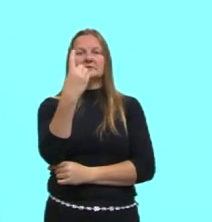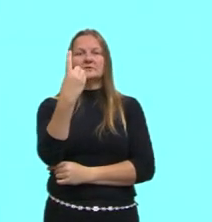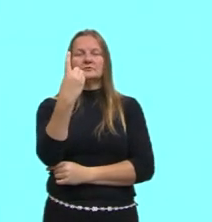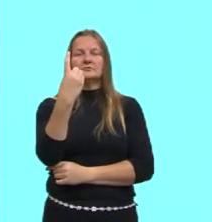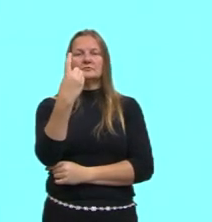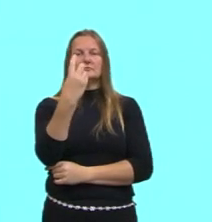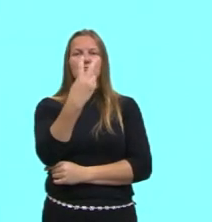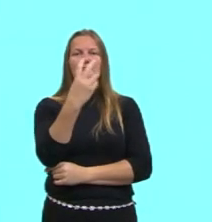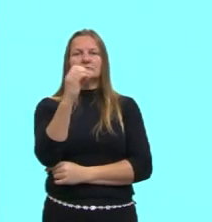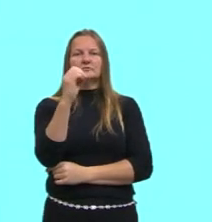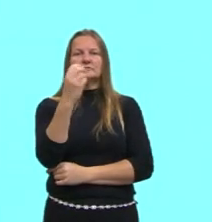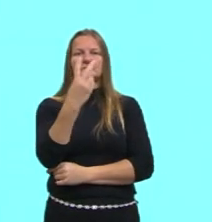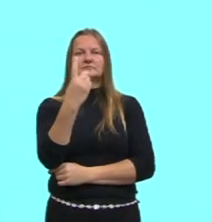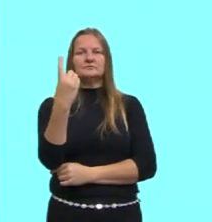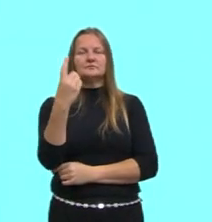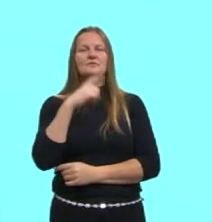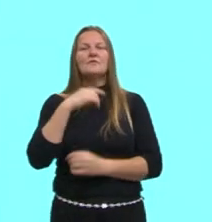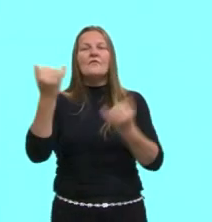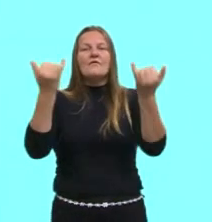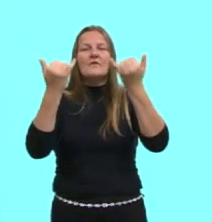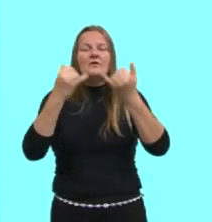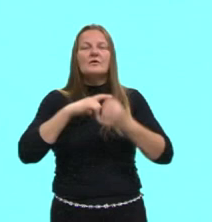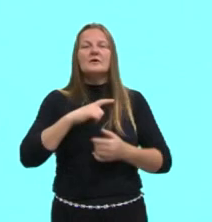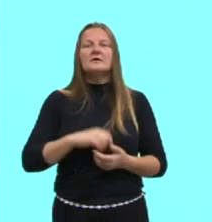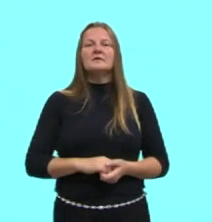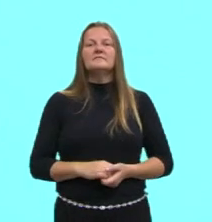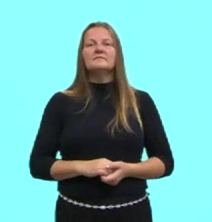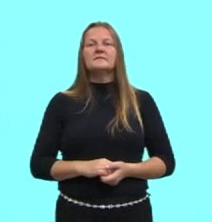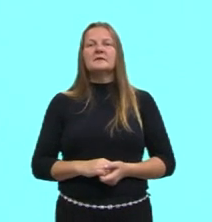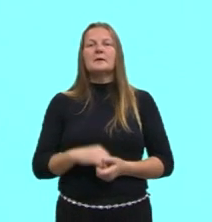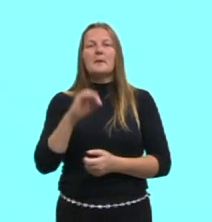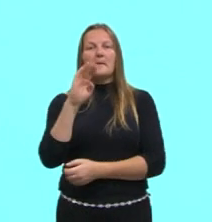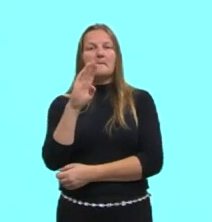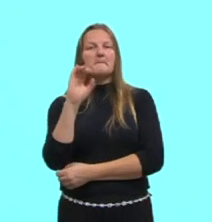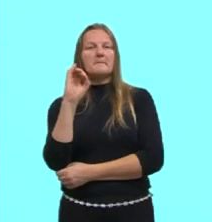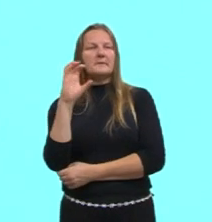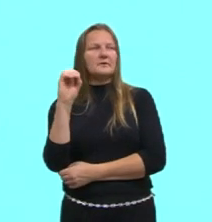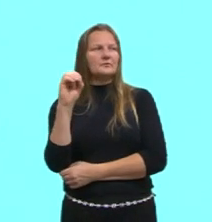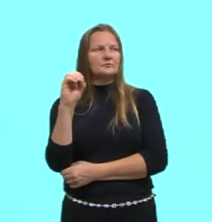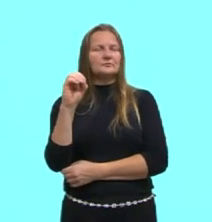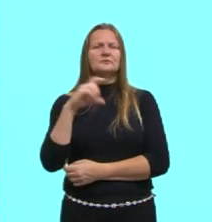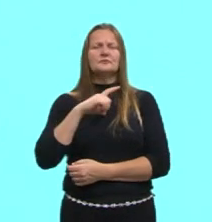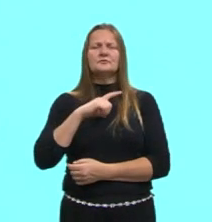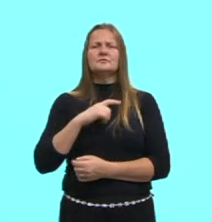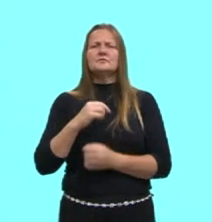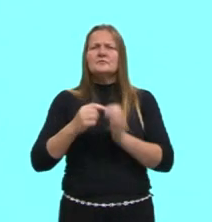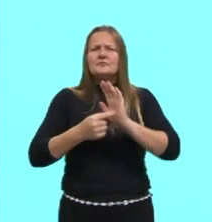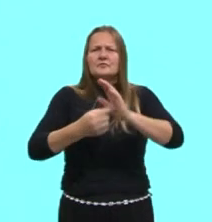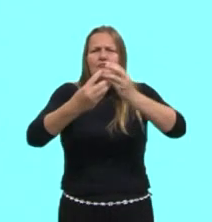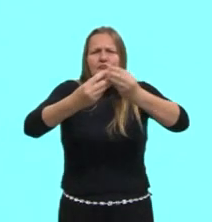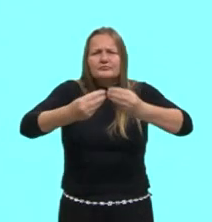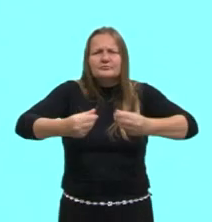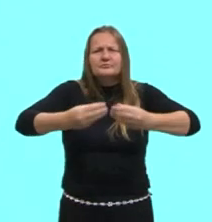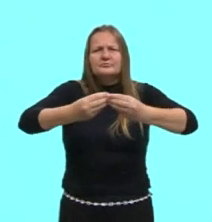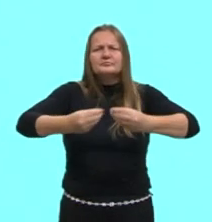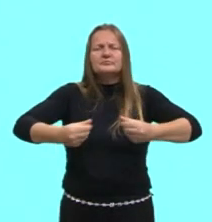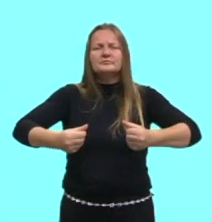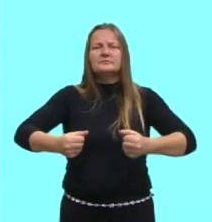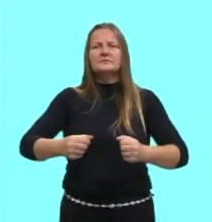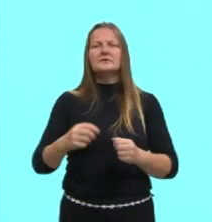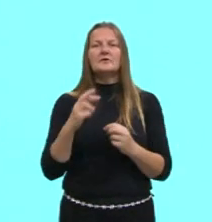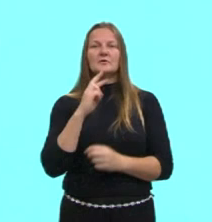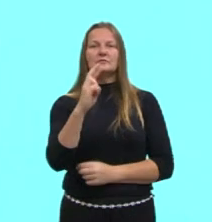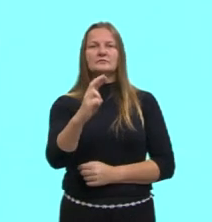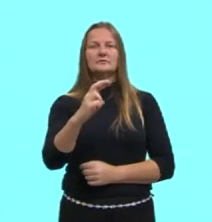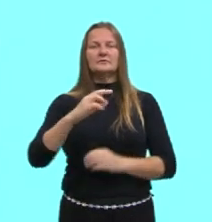2021 disse o seguinte polímeros biodegradáveis são polímeros Nos quais a degradação resulta